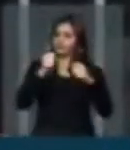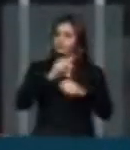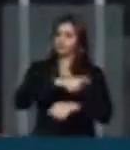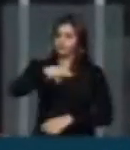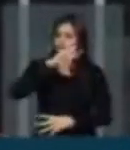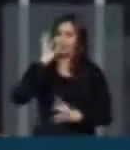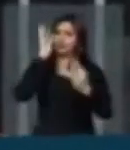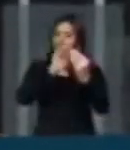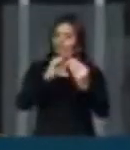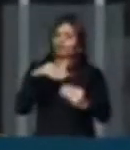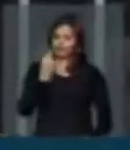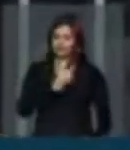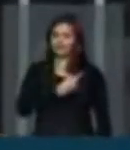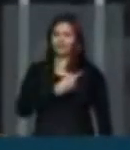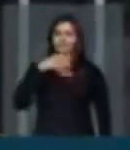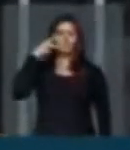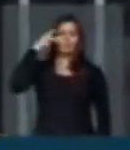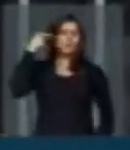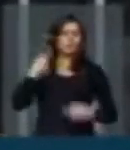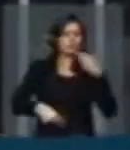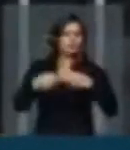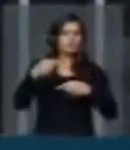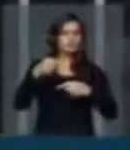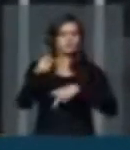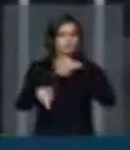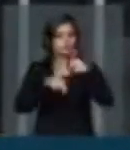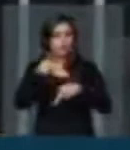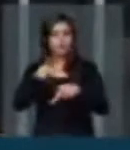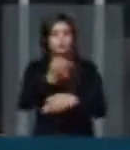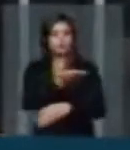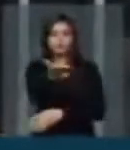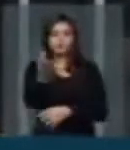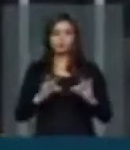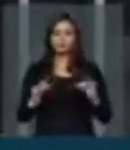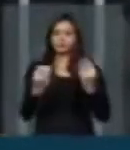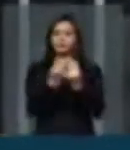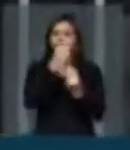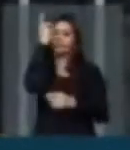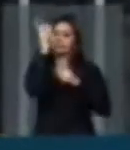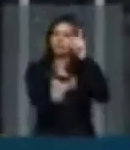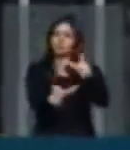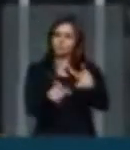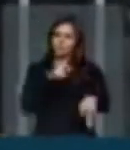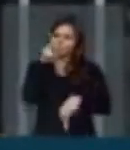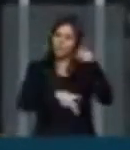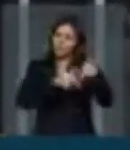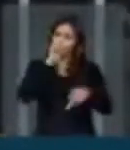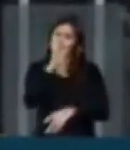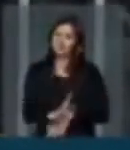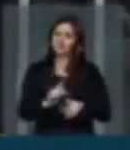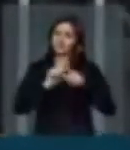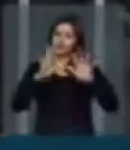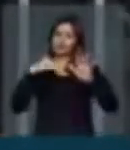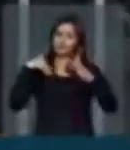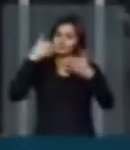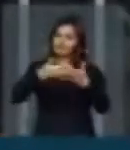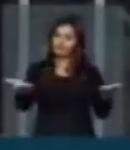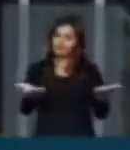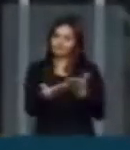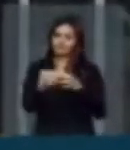entendido por todos nós, políticos, eleitores, enfim, todos os cidadãos. No entanto, até o momento, parece